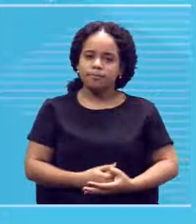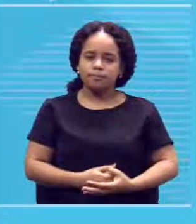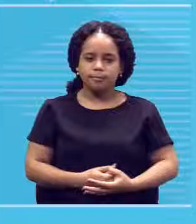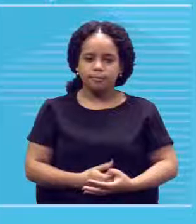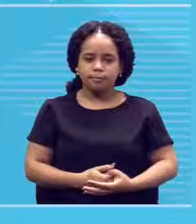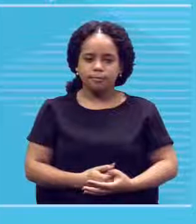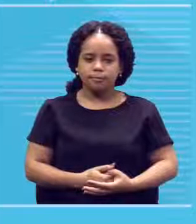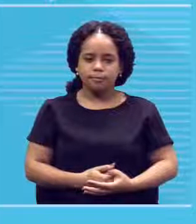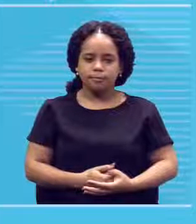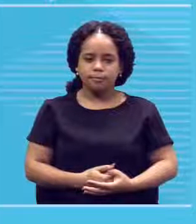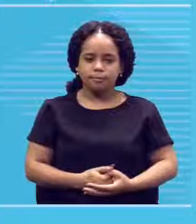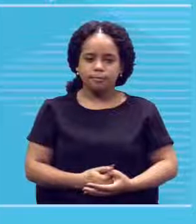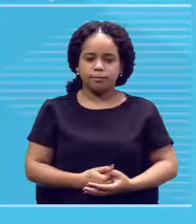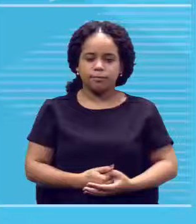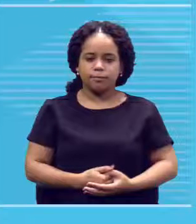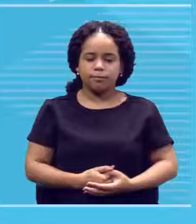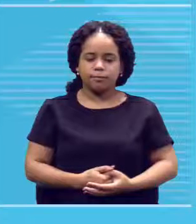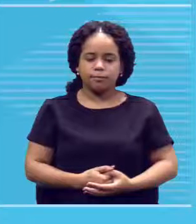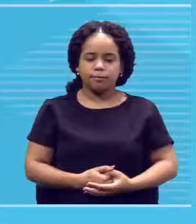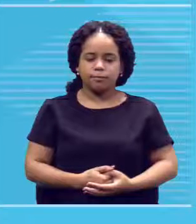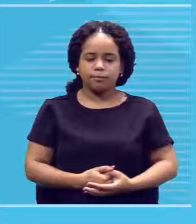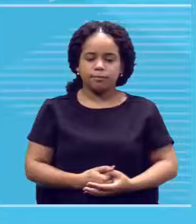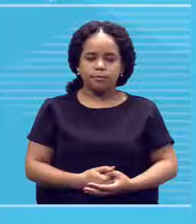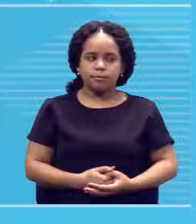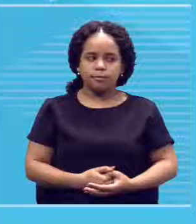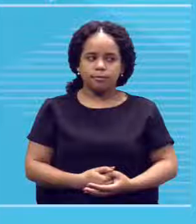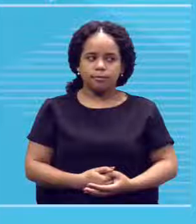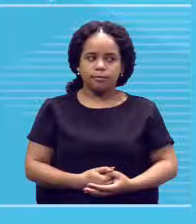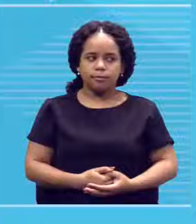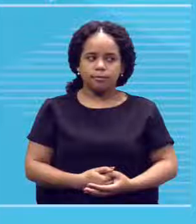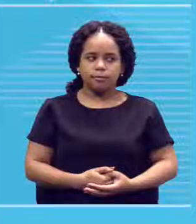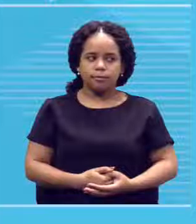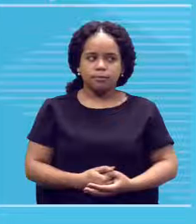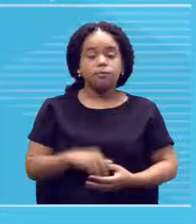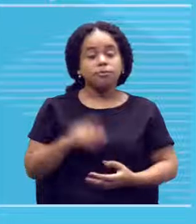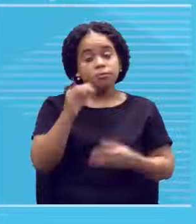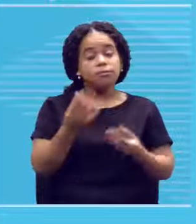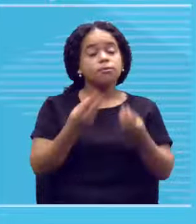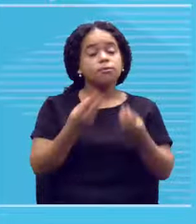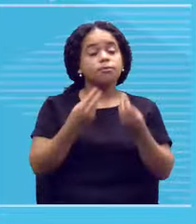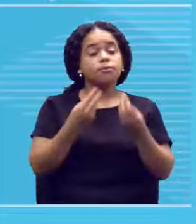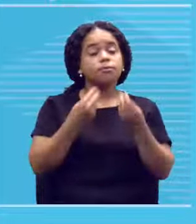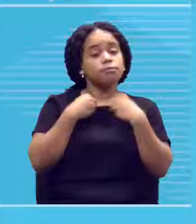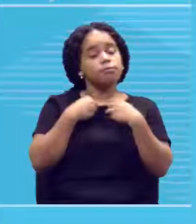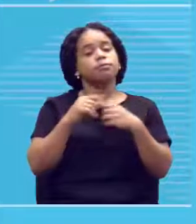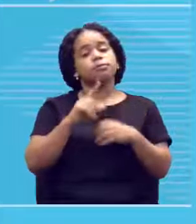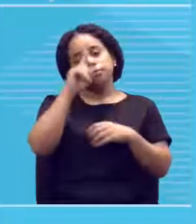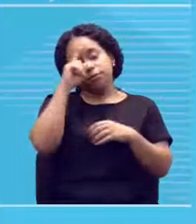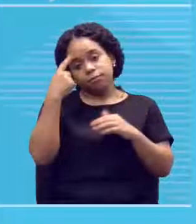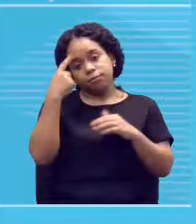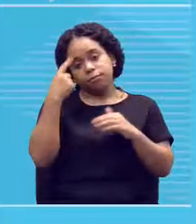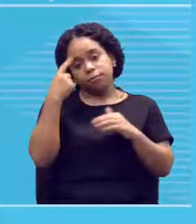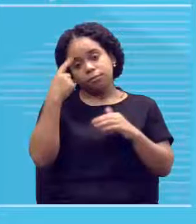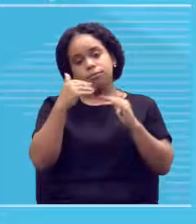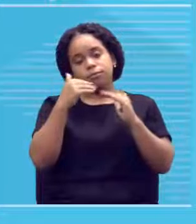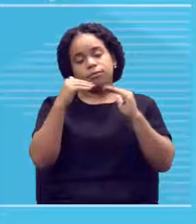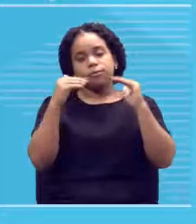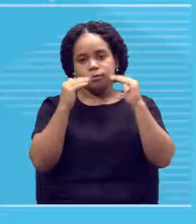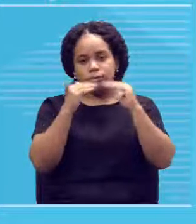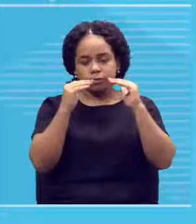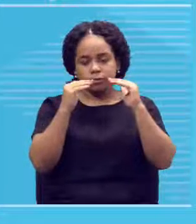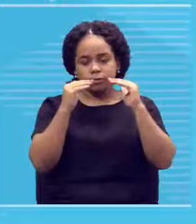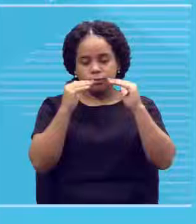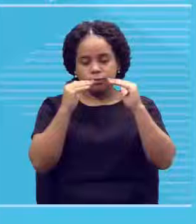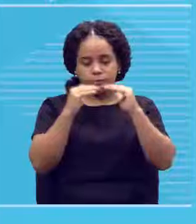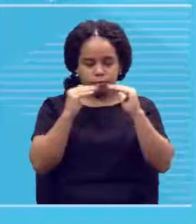o estado do Gramado bacana não ser dos piores né vai me dar uma ideia de concessão aí né embora o